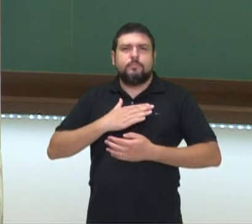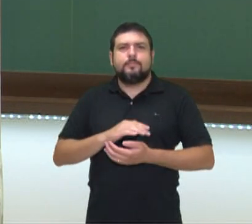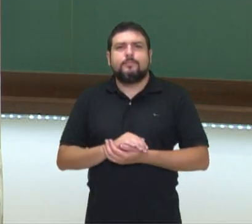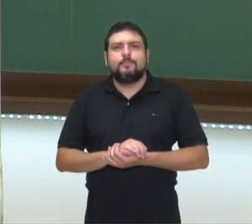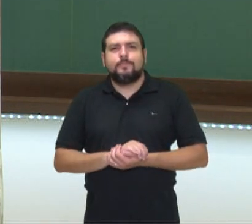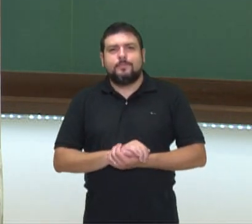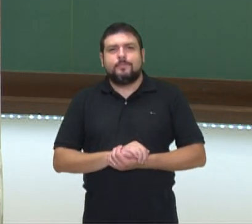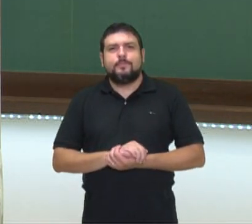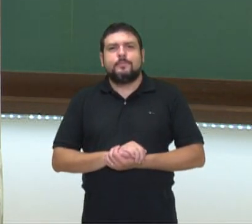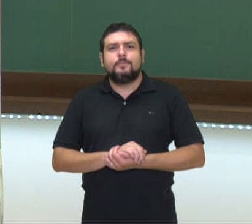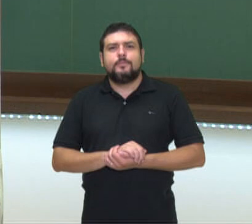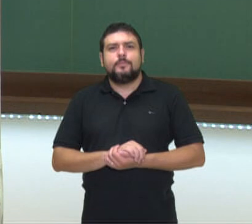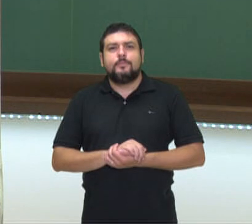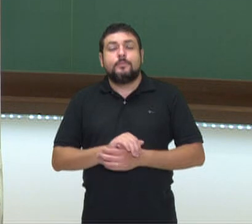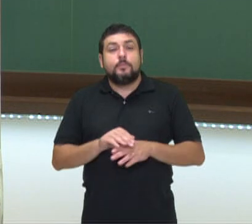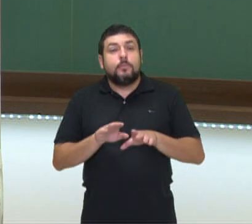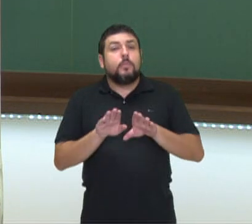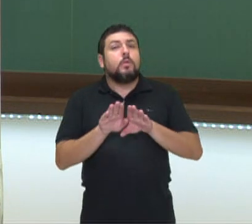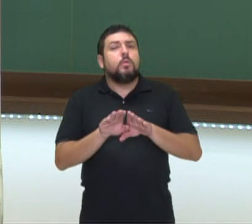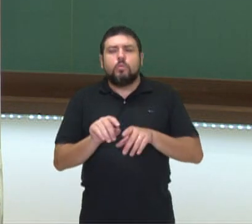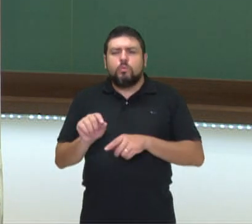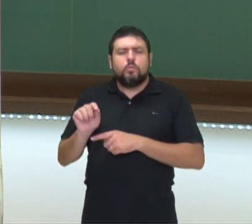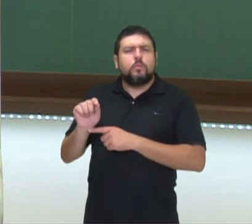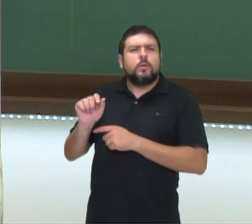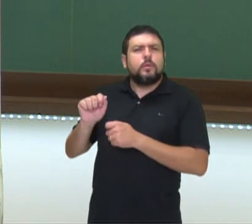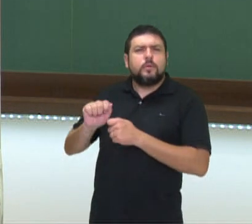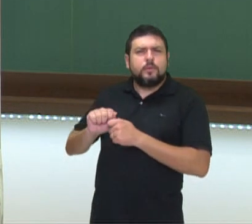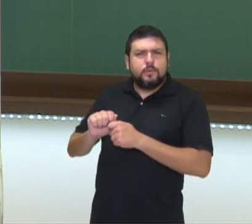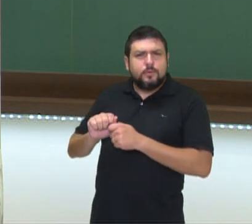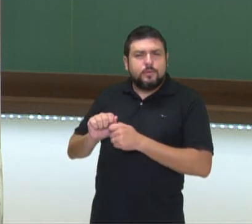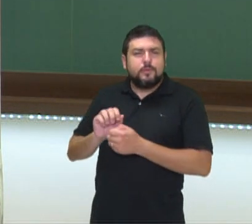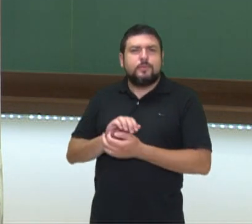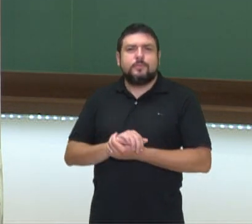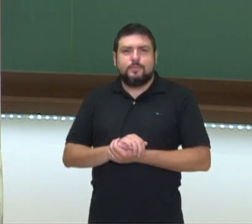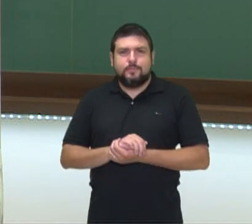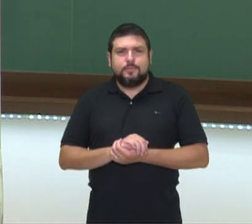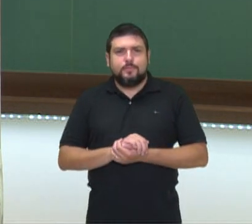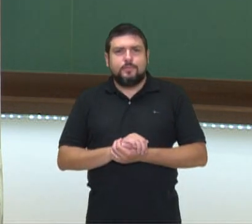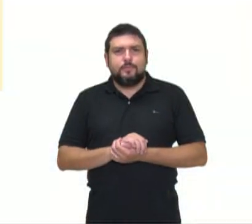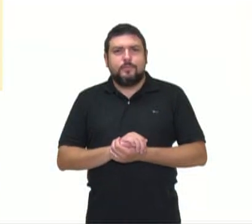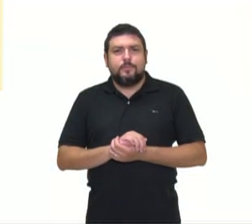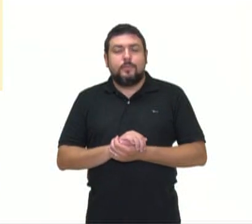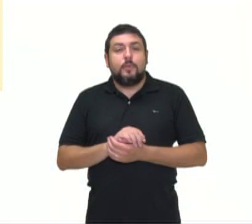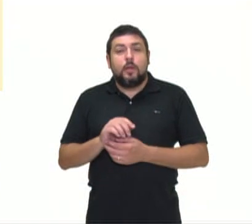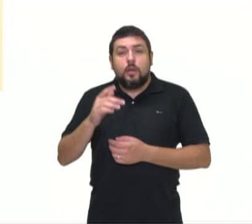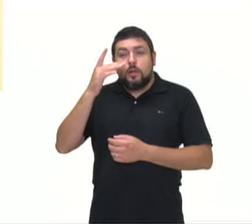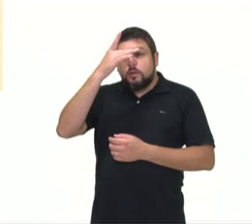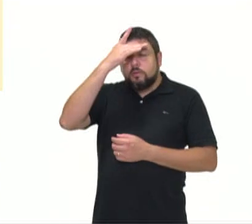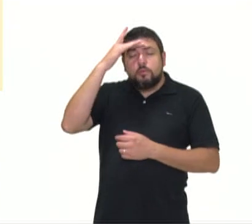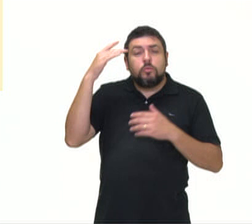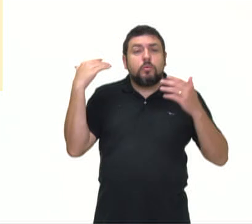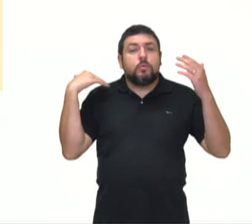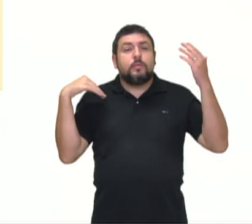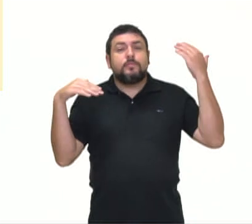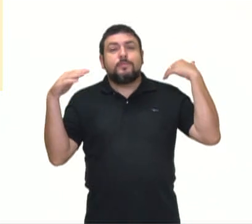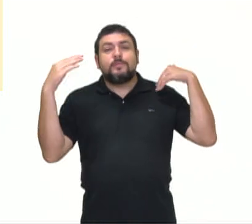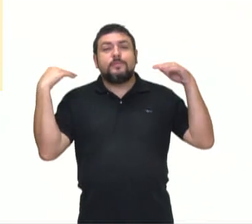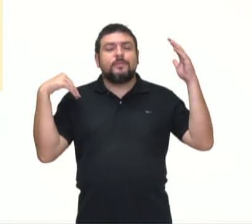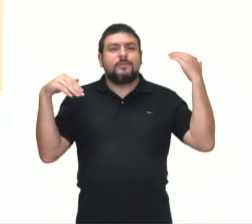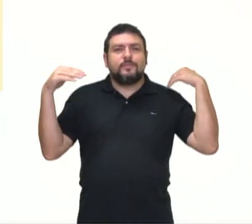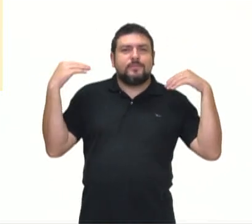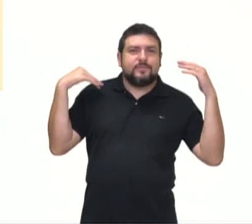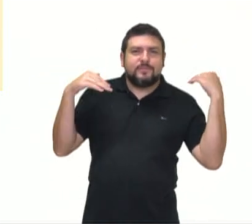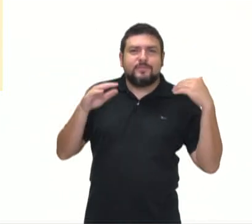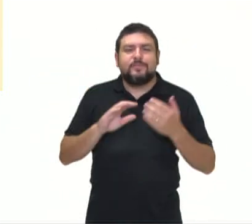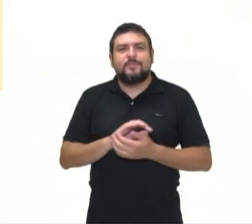descansadas. E o que elas estão fazendo? Nós também podemos dizer que elas estão passeando, as pessoas